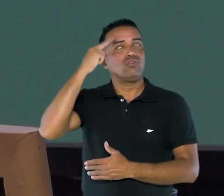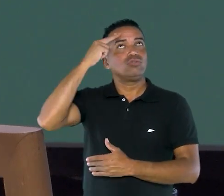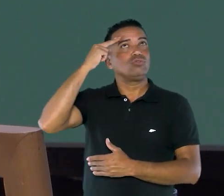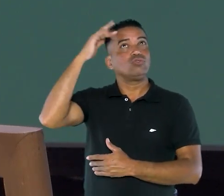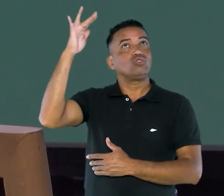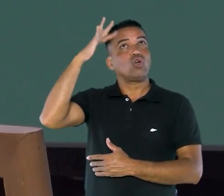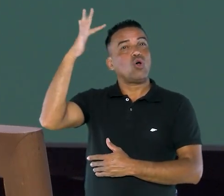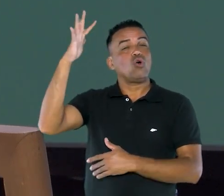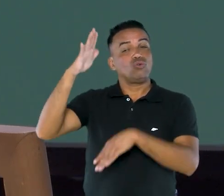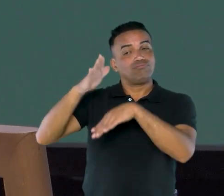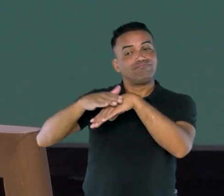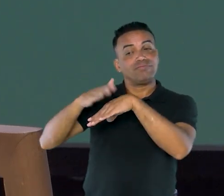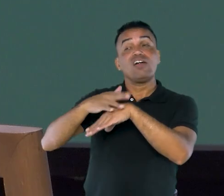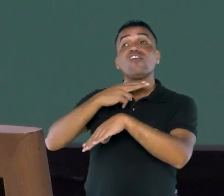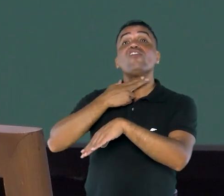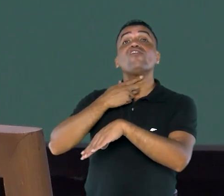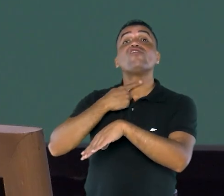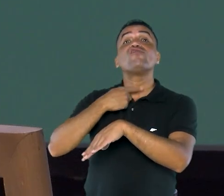desejo dos outros.